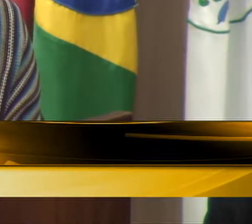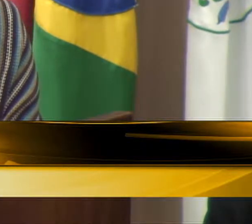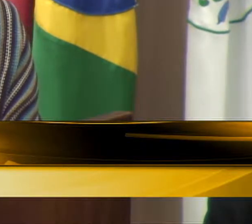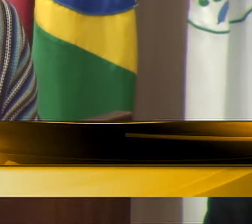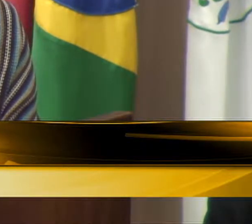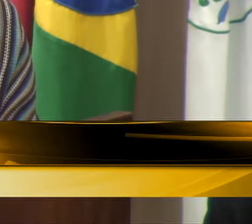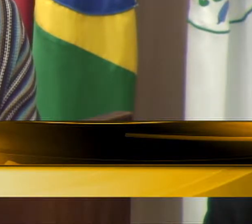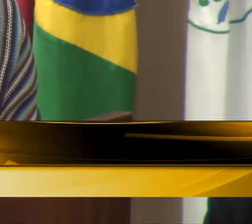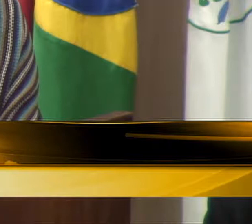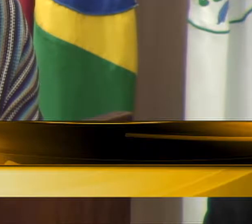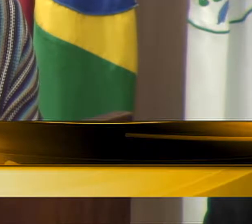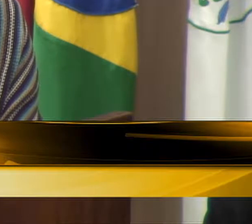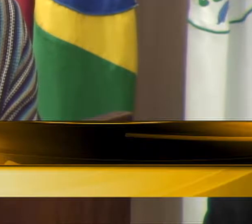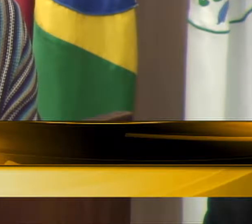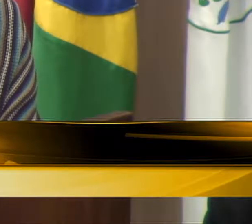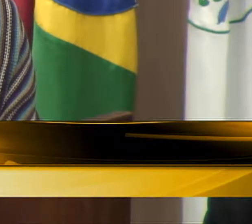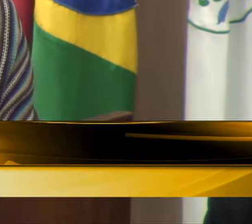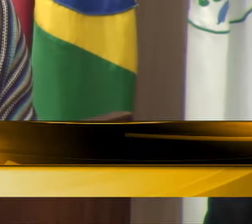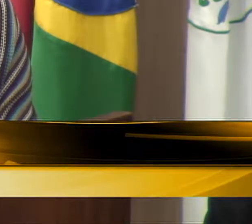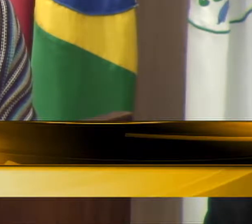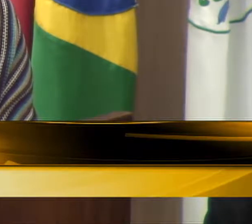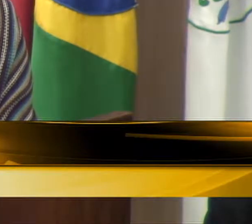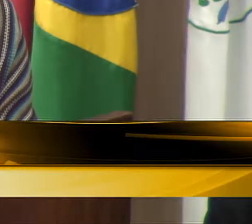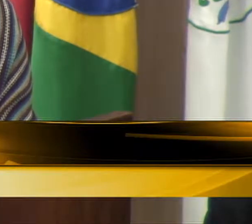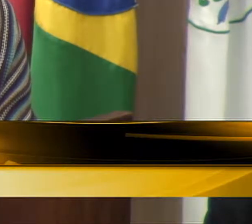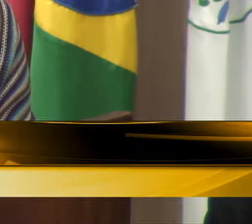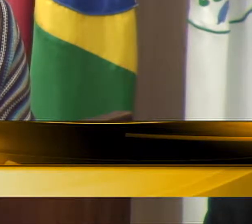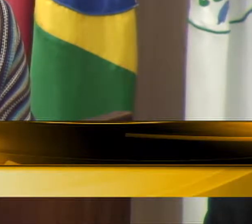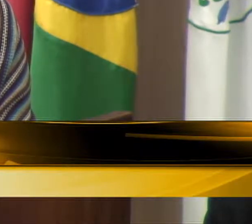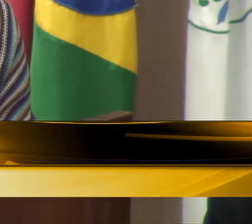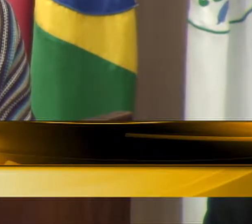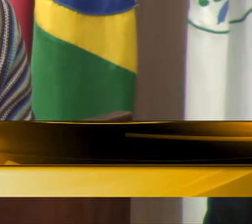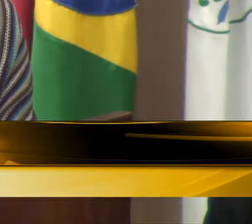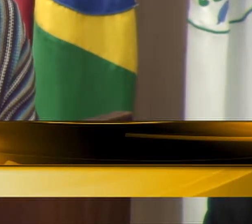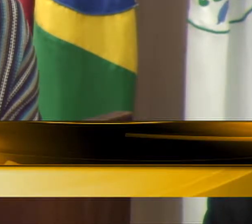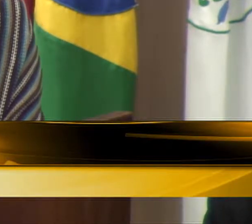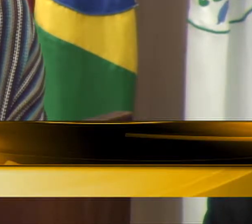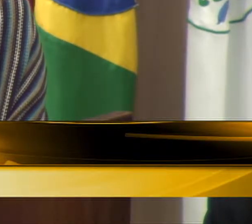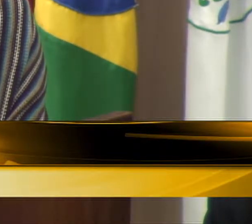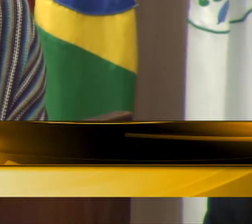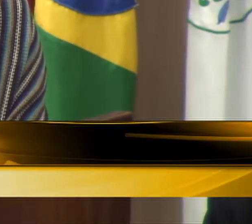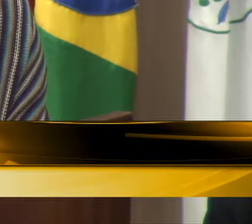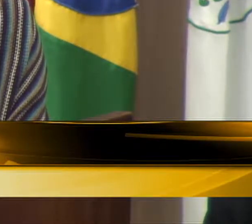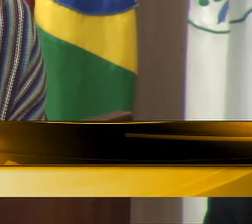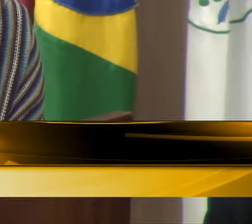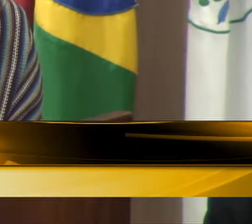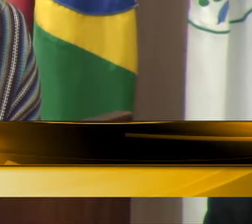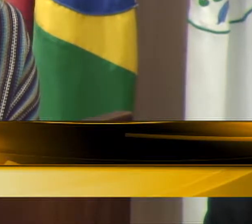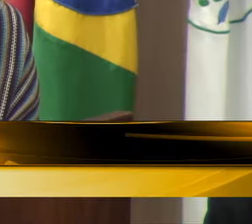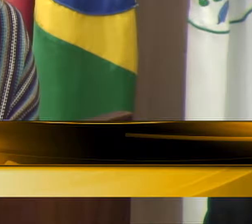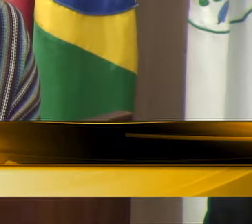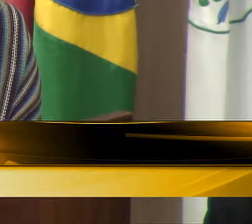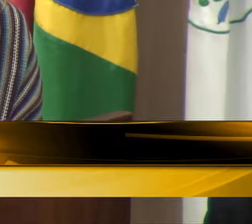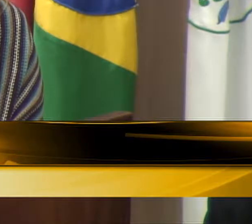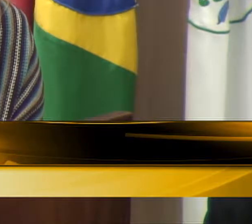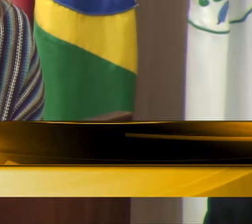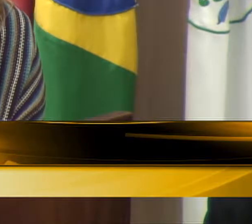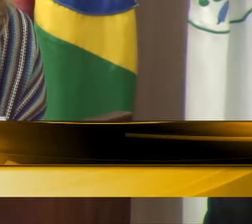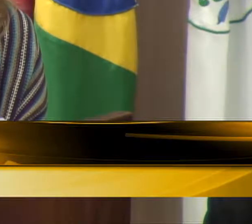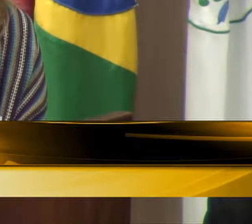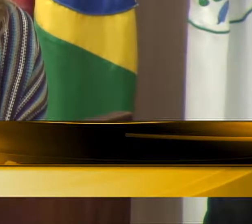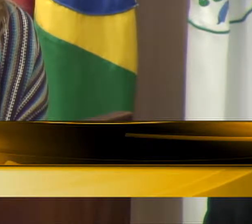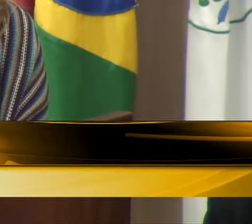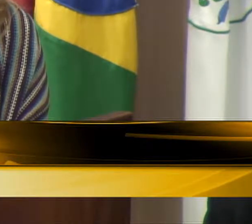uma honra falar sobre ti aqui, André, hoje. Esta homenagem não